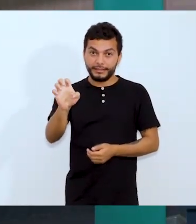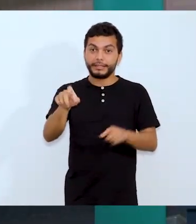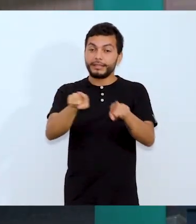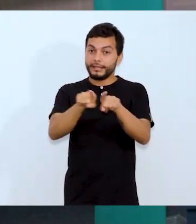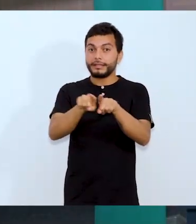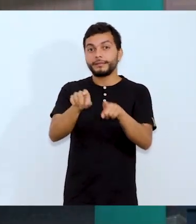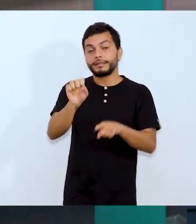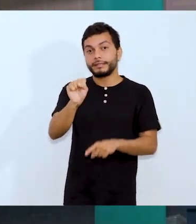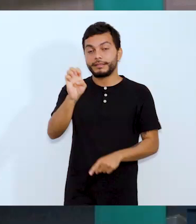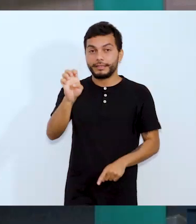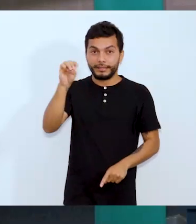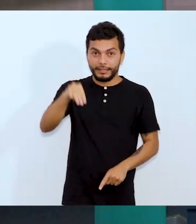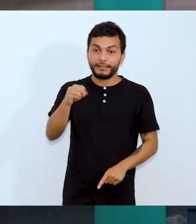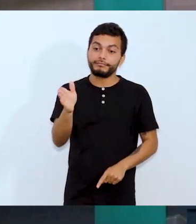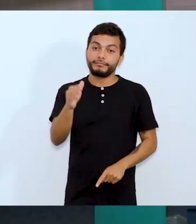sementes.